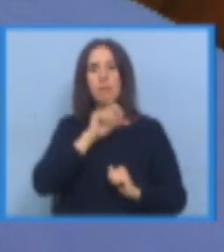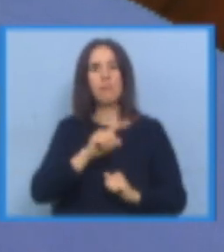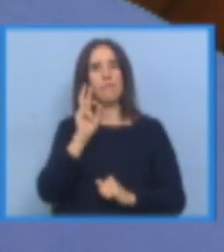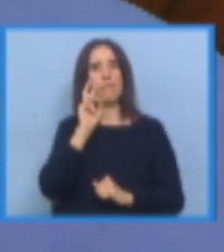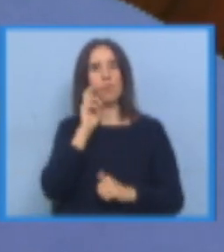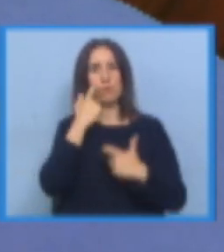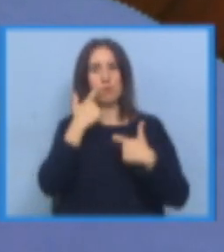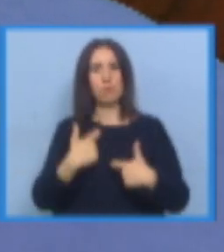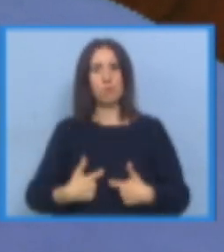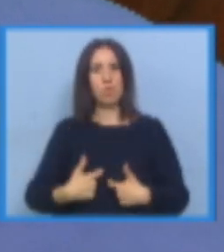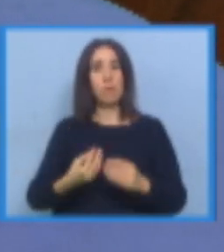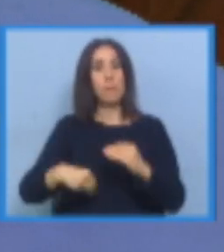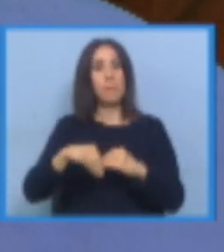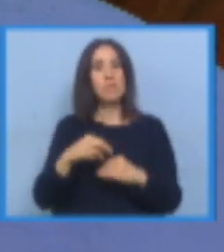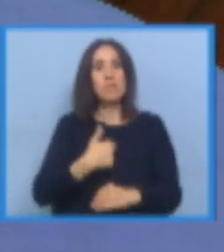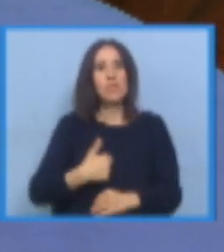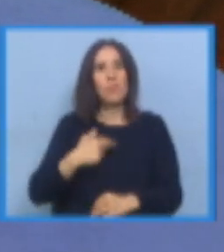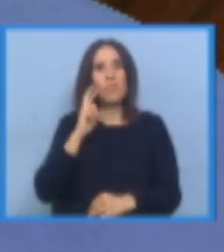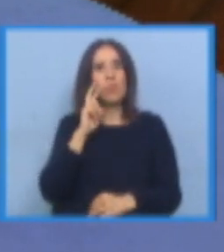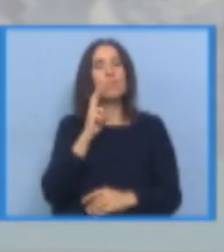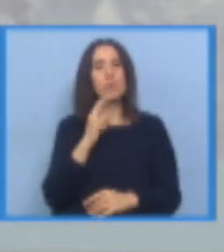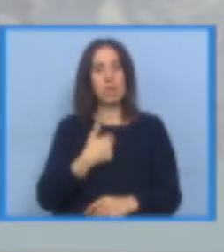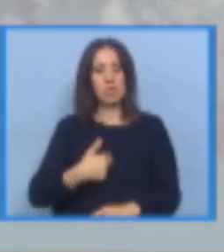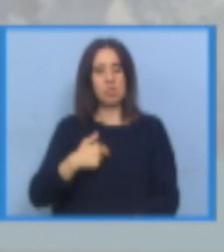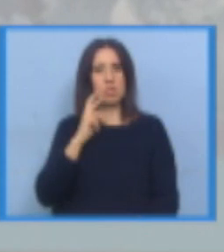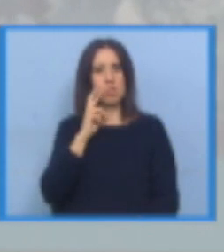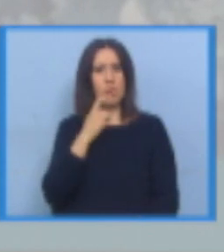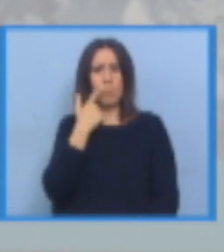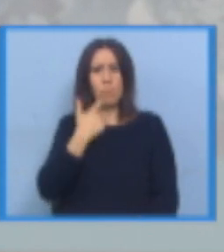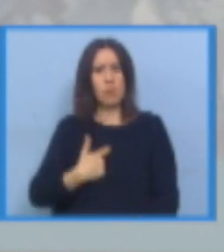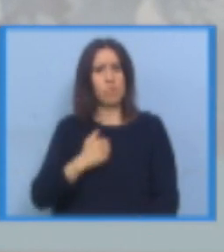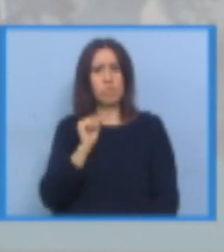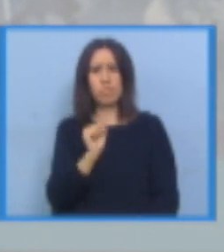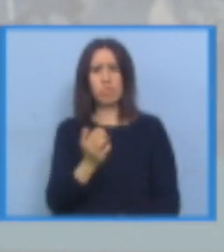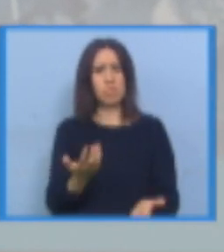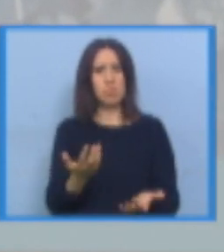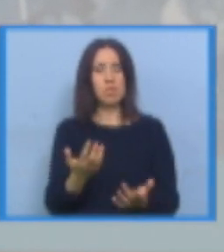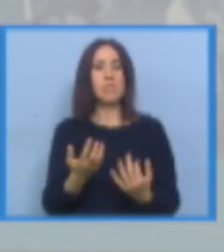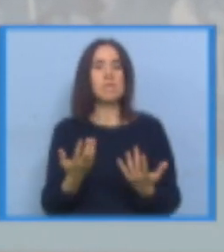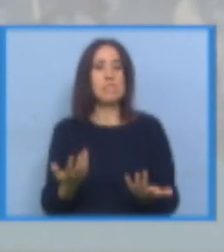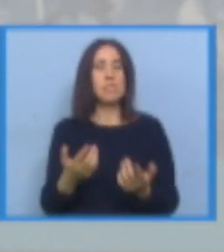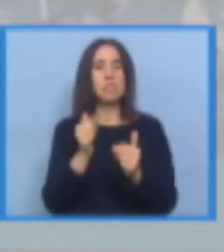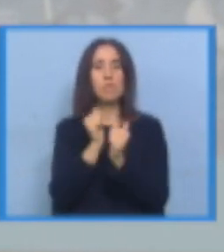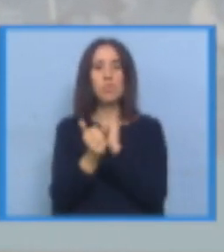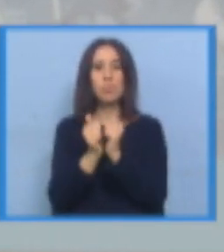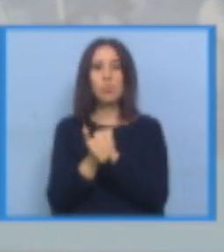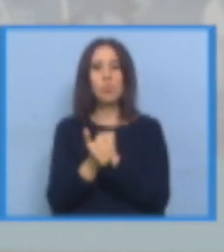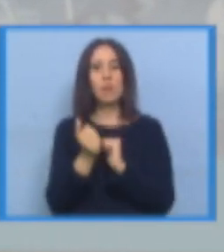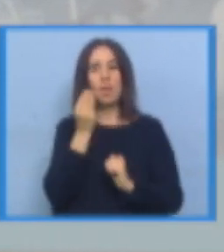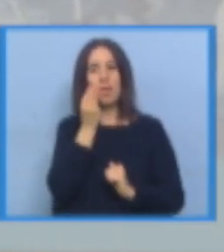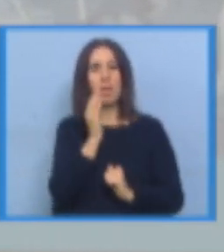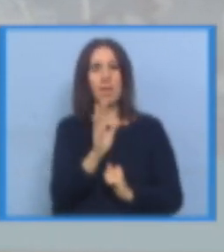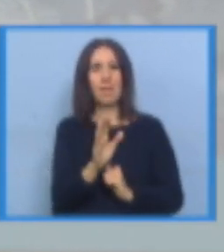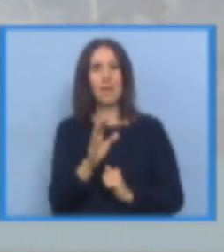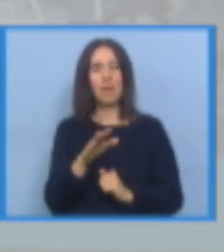valores humanos e também de valores cristãos, porque os valores cristãos são os valores humanos, não é? E, portanto, o desporto é, assim,